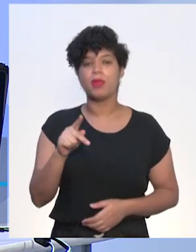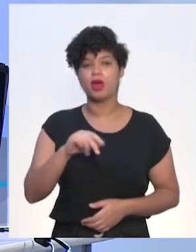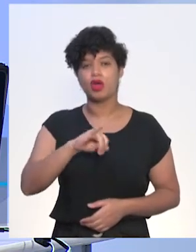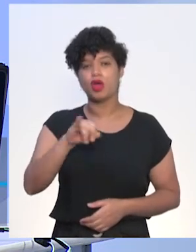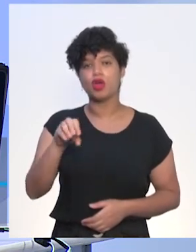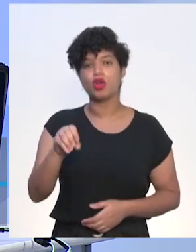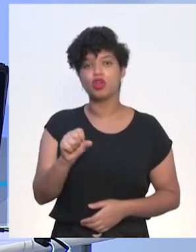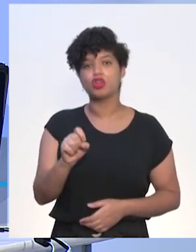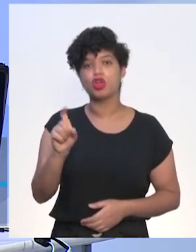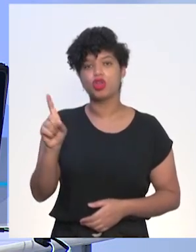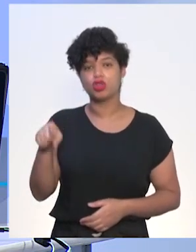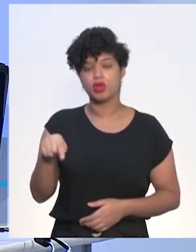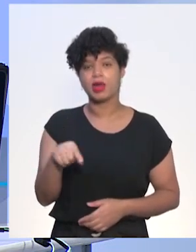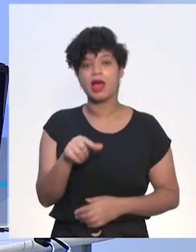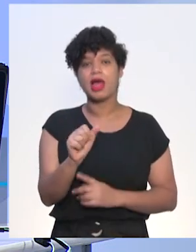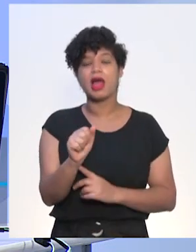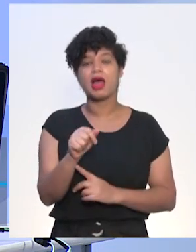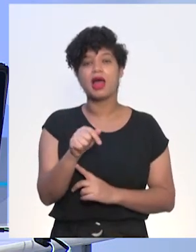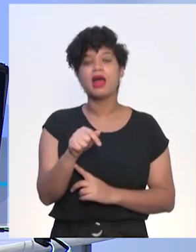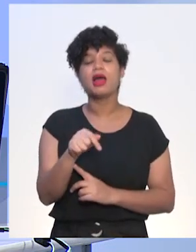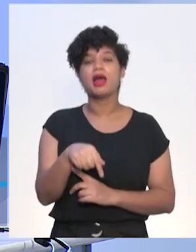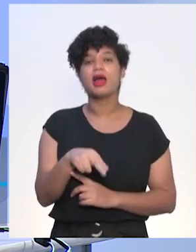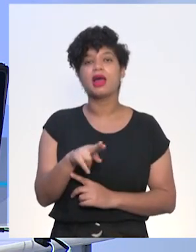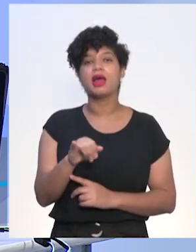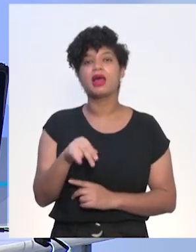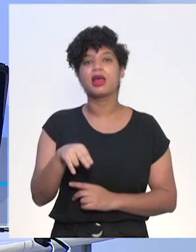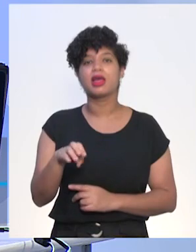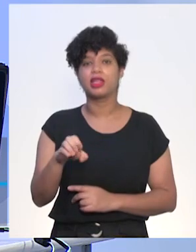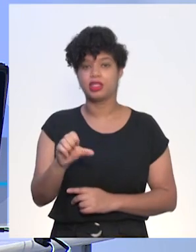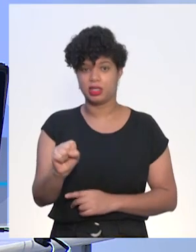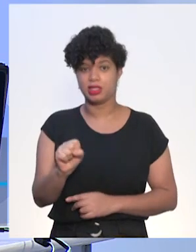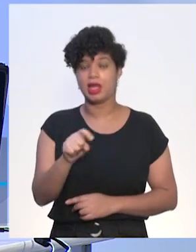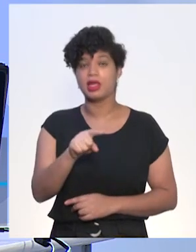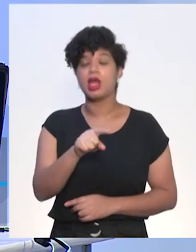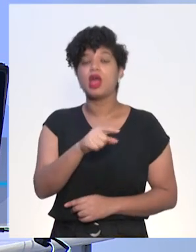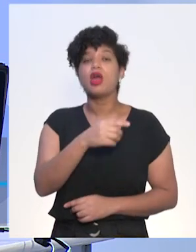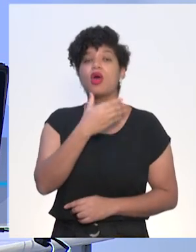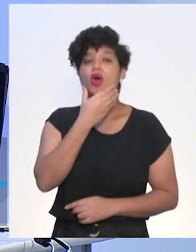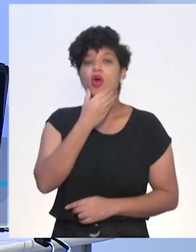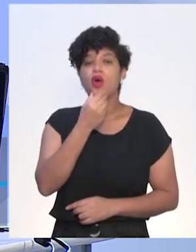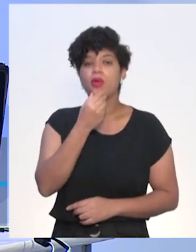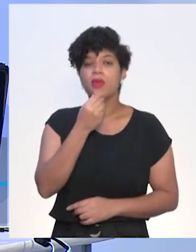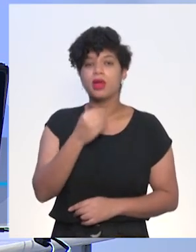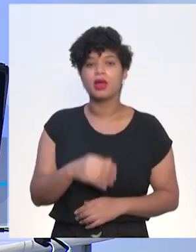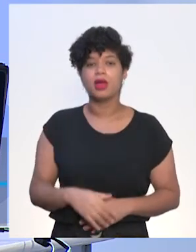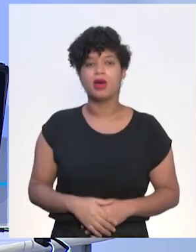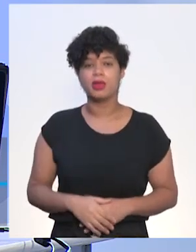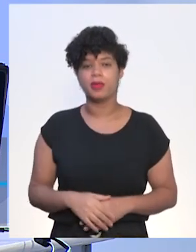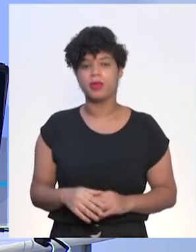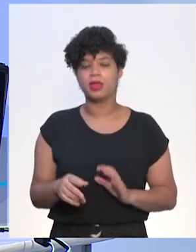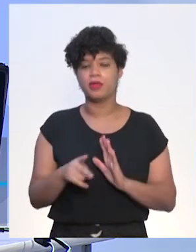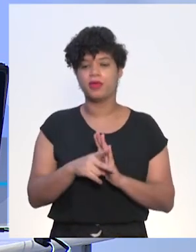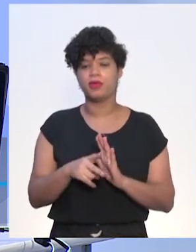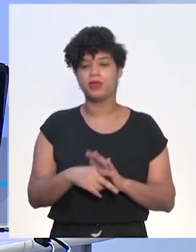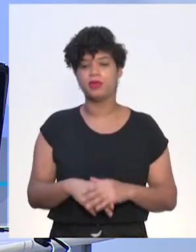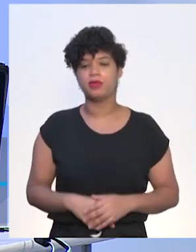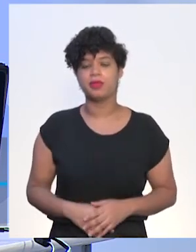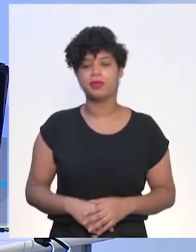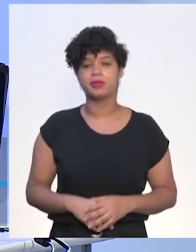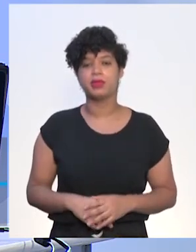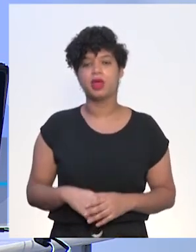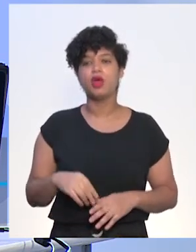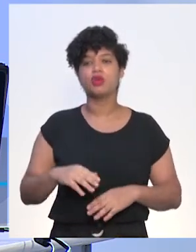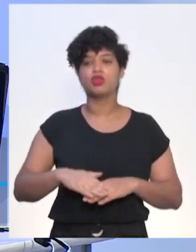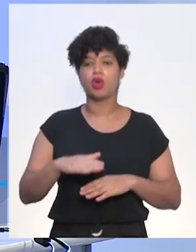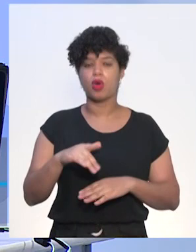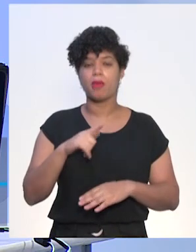das vezes sim pro Agnes ela trouxe a resposta do aluno naiube desculpe se eu não lhe corretamente